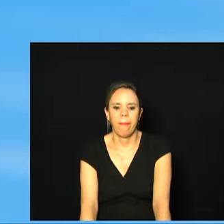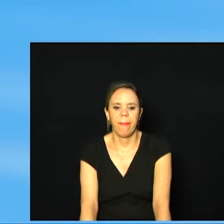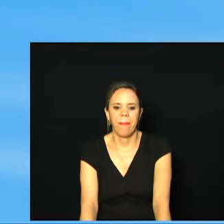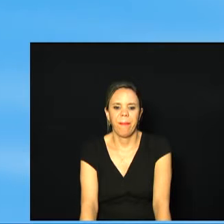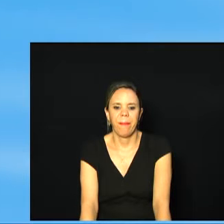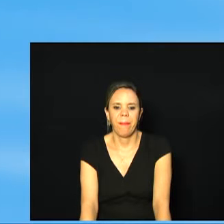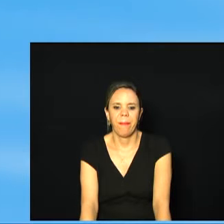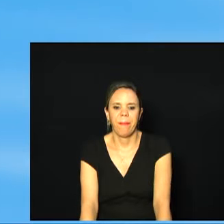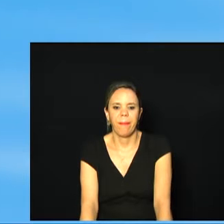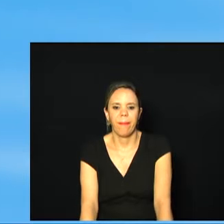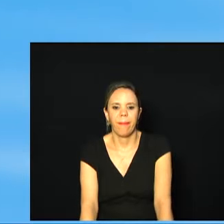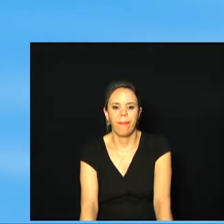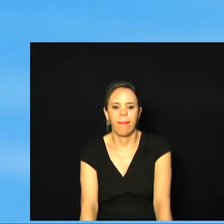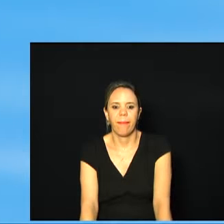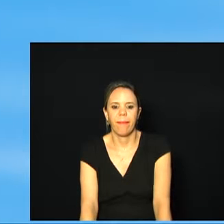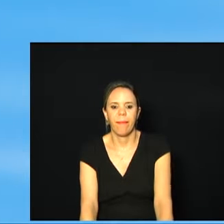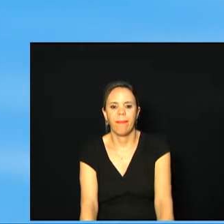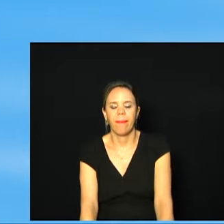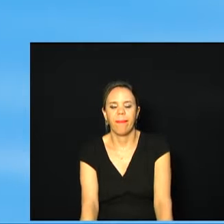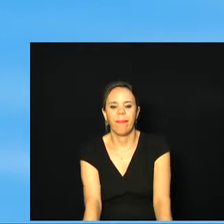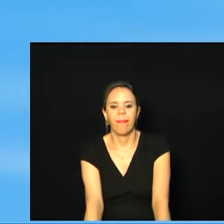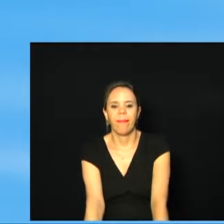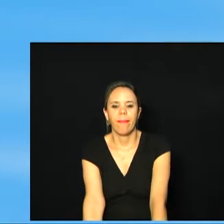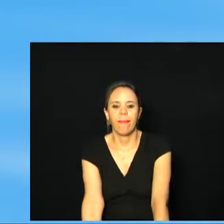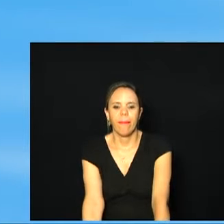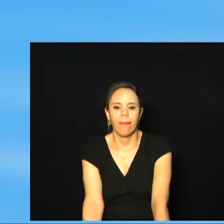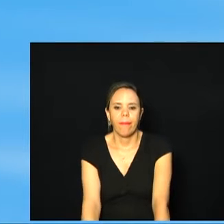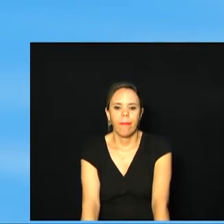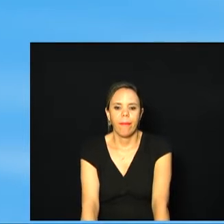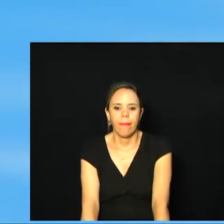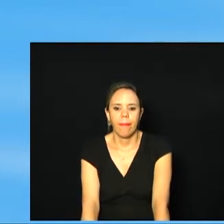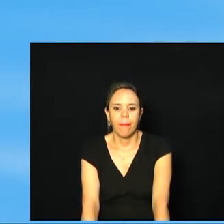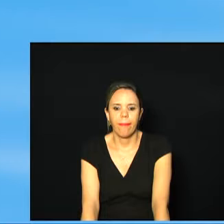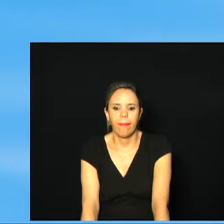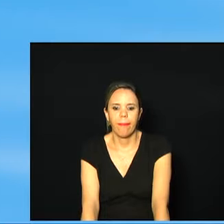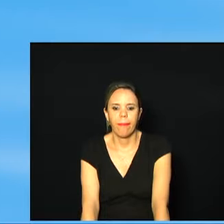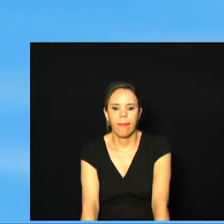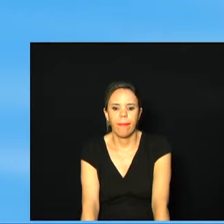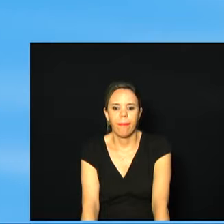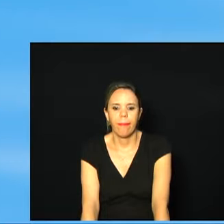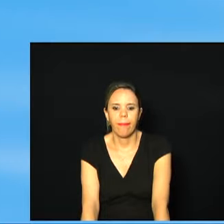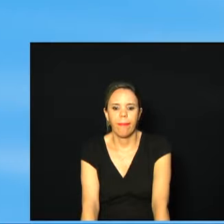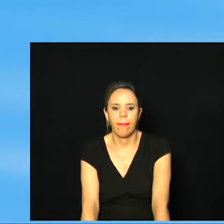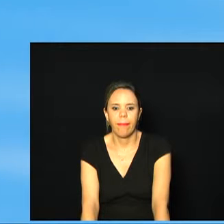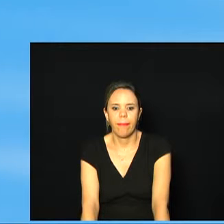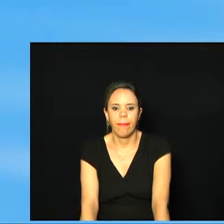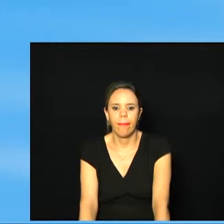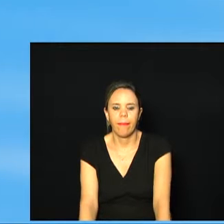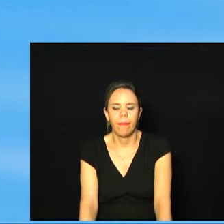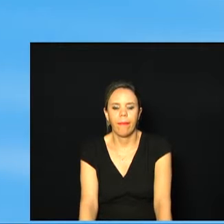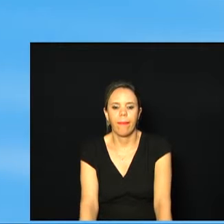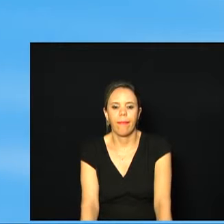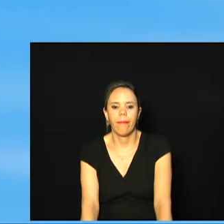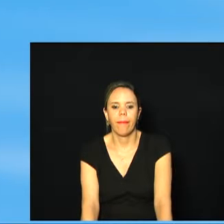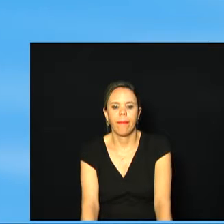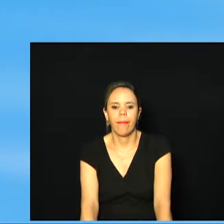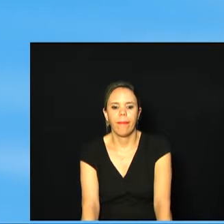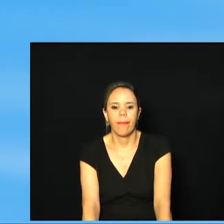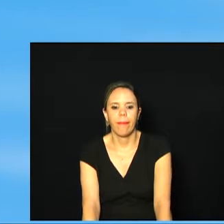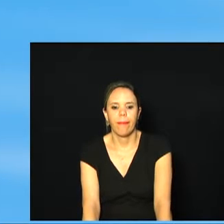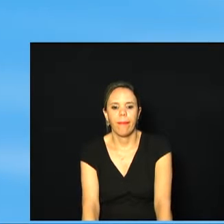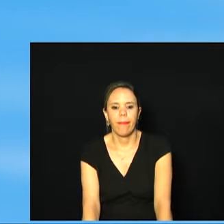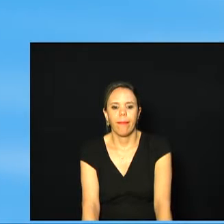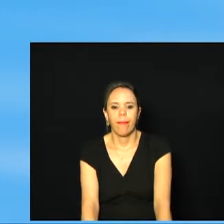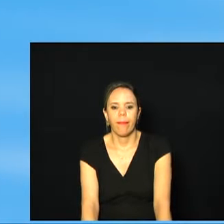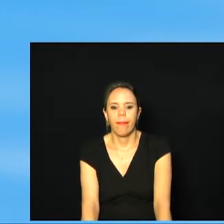Helena. Temos ainda a Vila Dona Inácia, Jardim Celeste, Vila Molina, Vila Santa Maria, Vila Tupinambá,